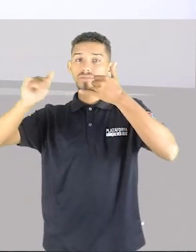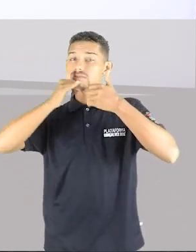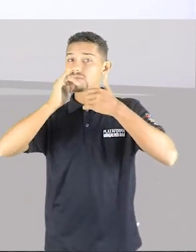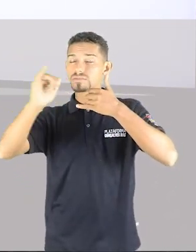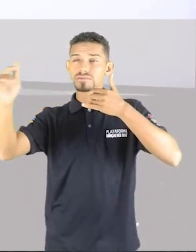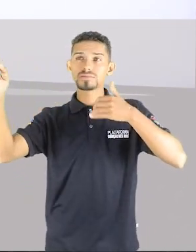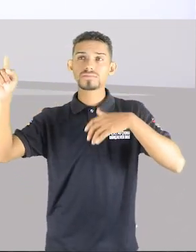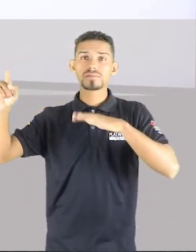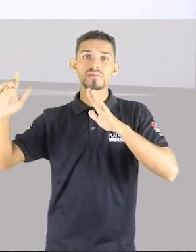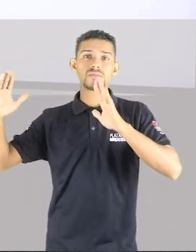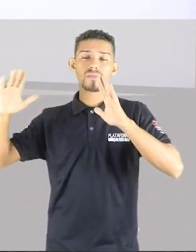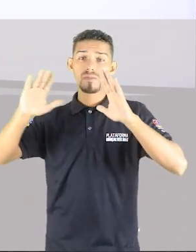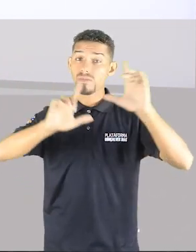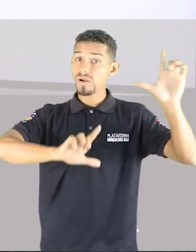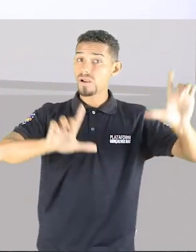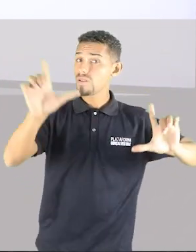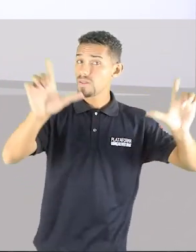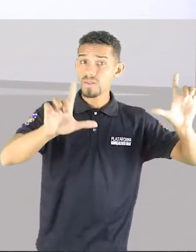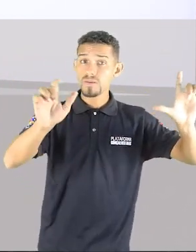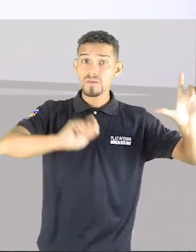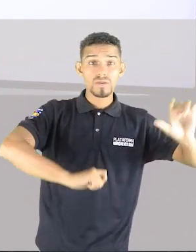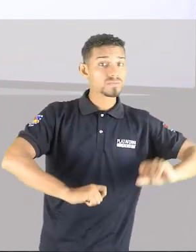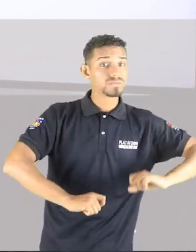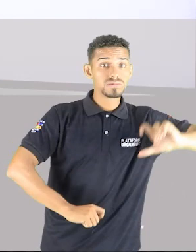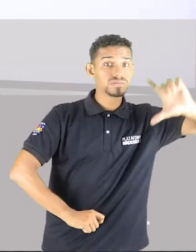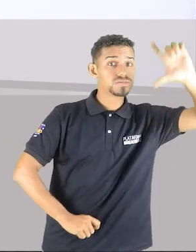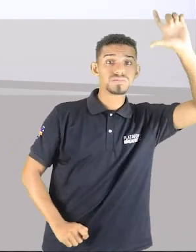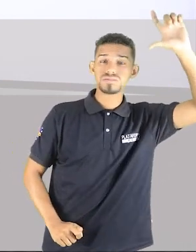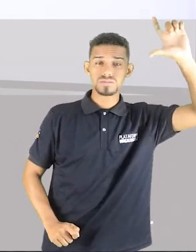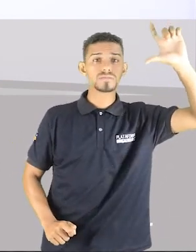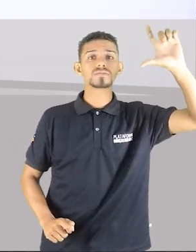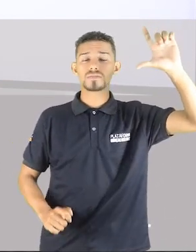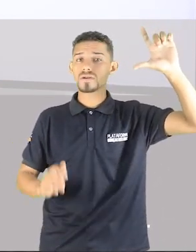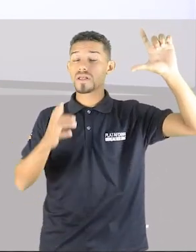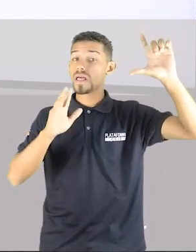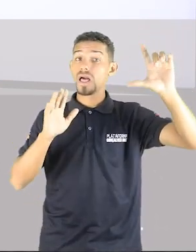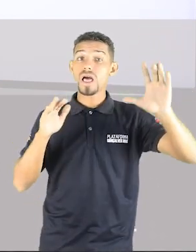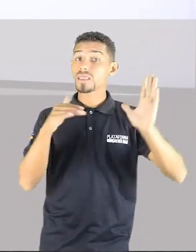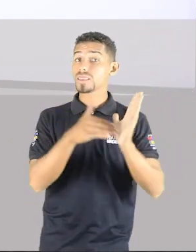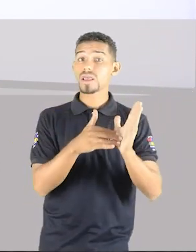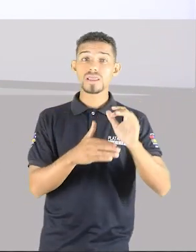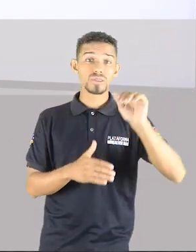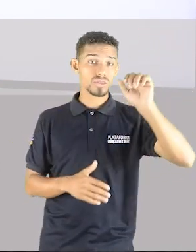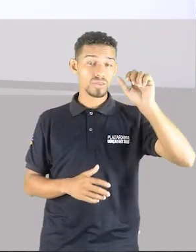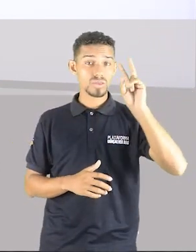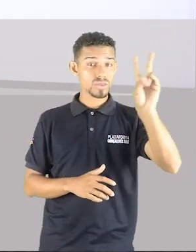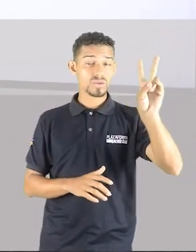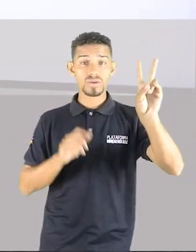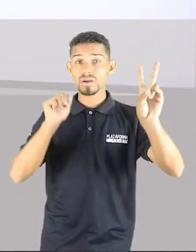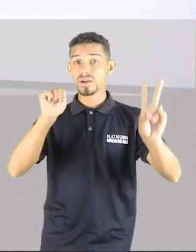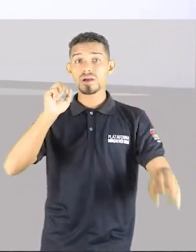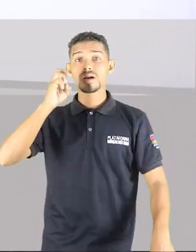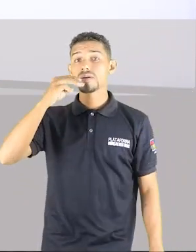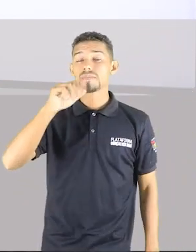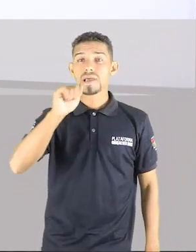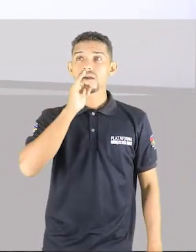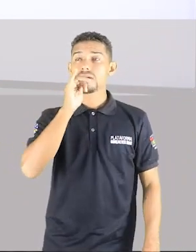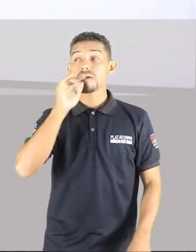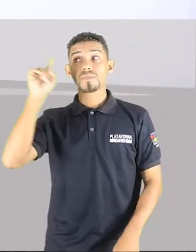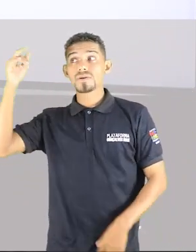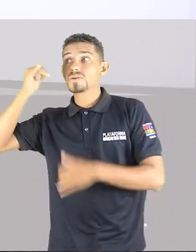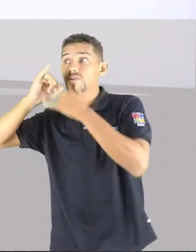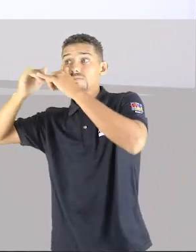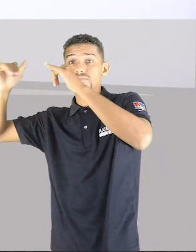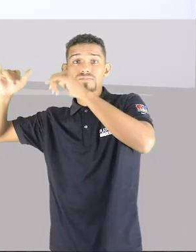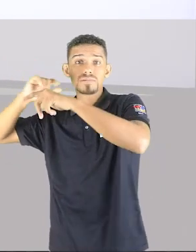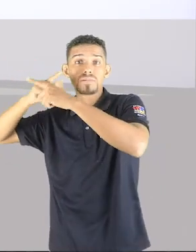na na na TV aumentou muito ela só suporta 2 Amp mas aí entrou uma corrente devido o